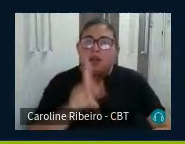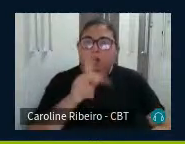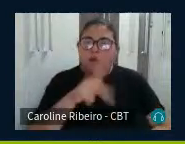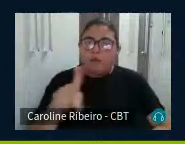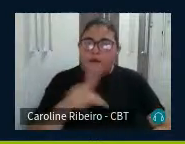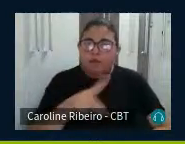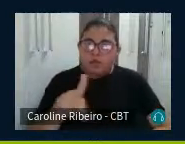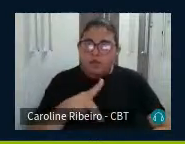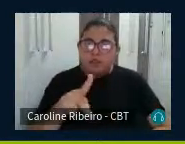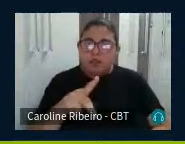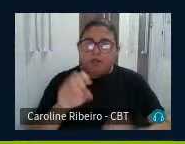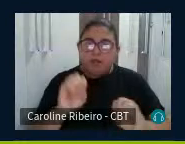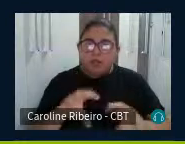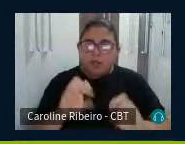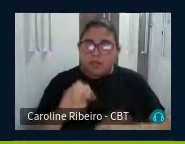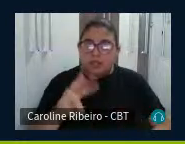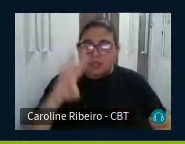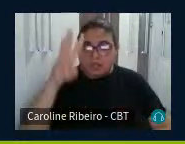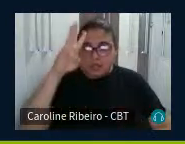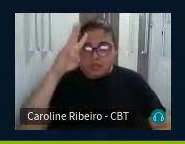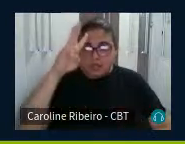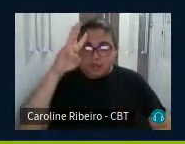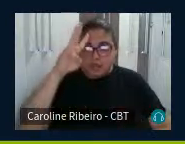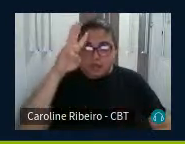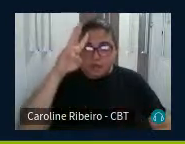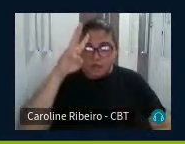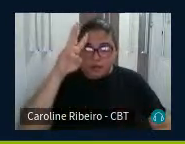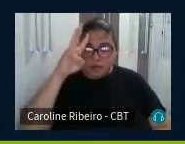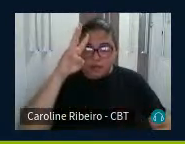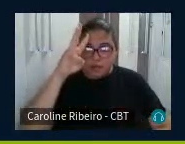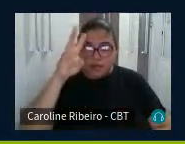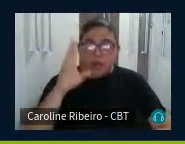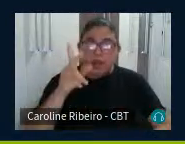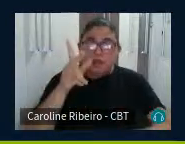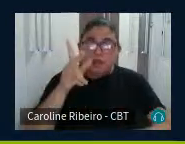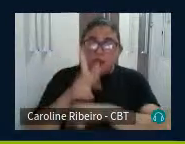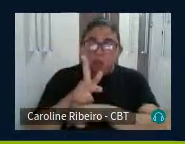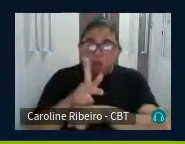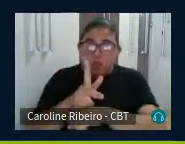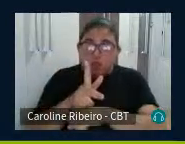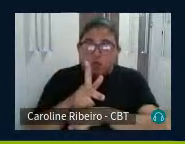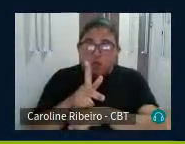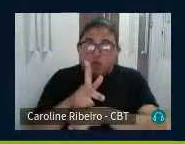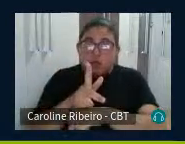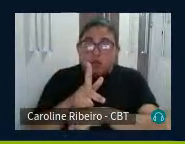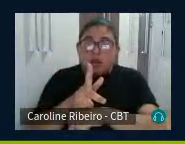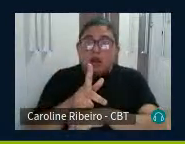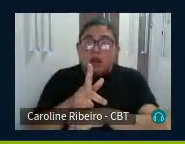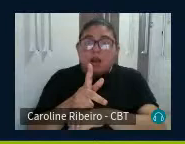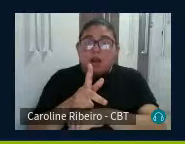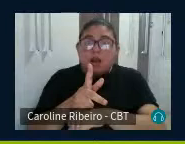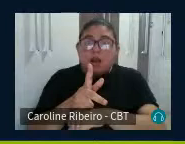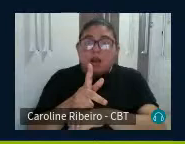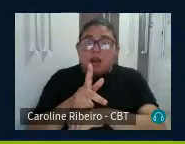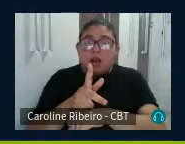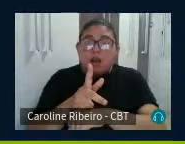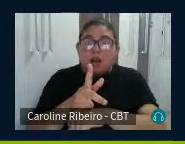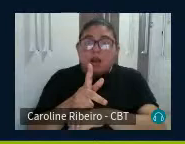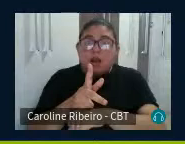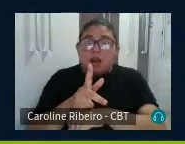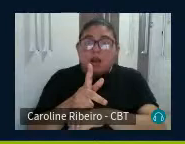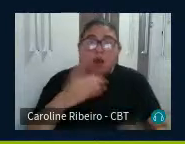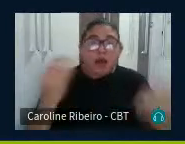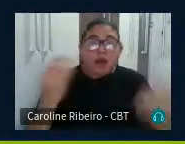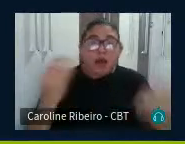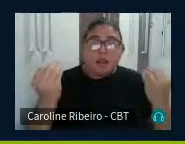aí ele resolveu fazer um vídeo. Esse vídeo ele resolveu fazer no domingo. Aí ele coloca esse vídeo no